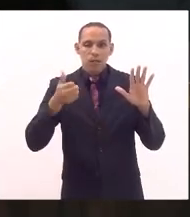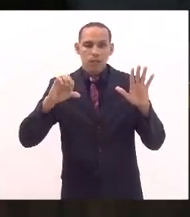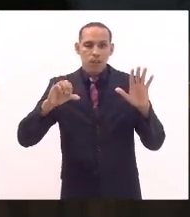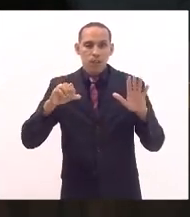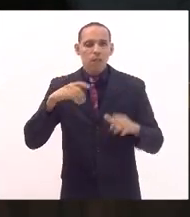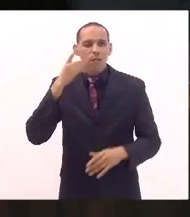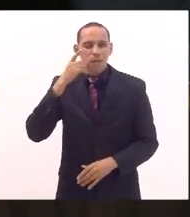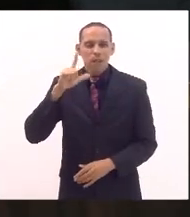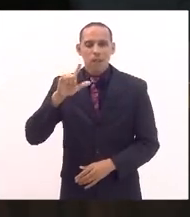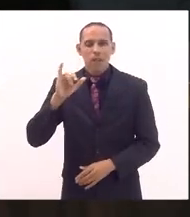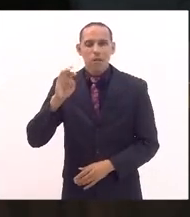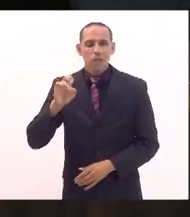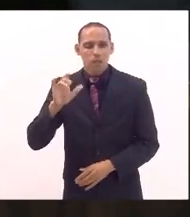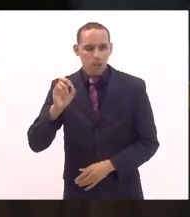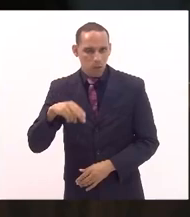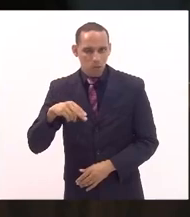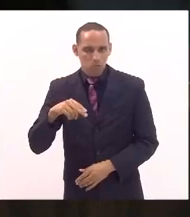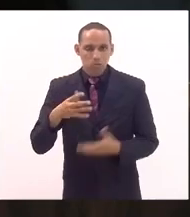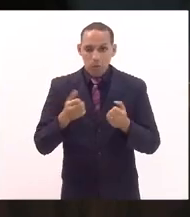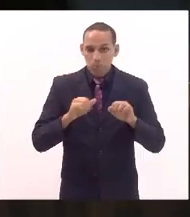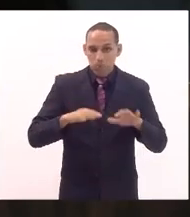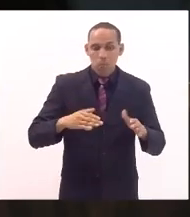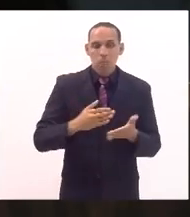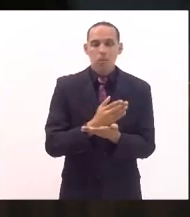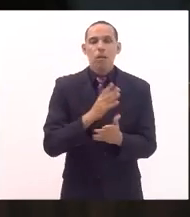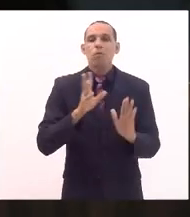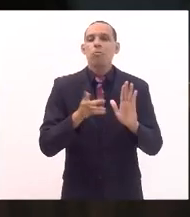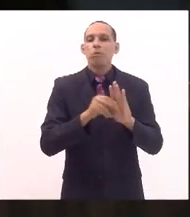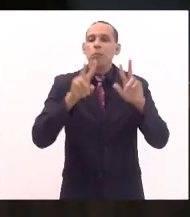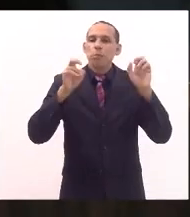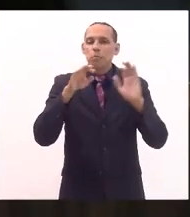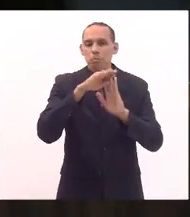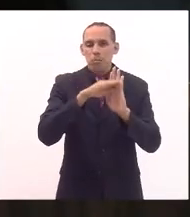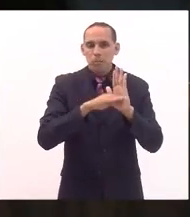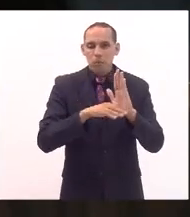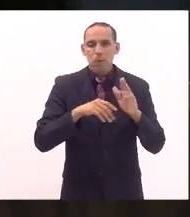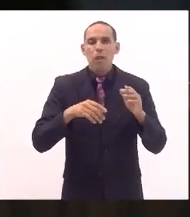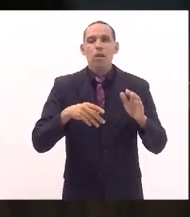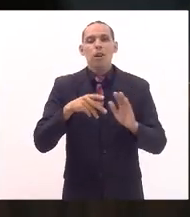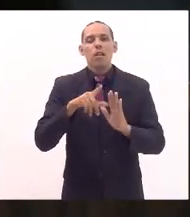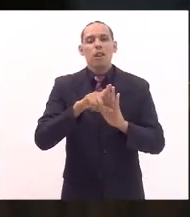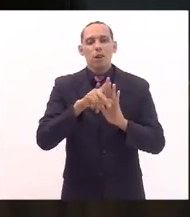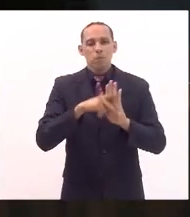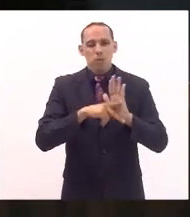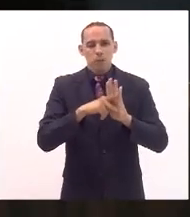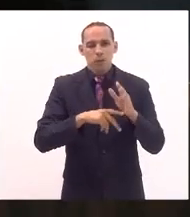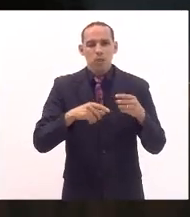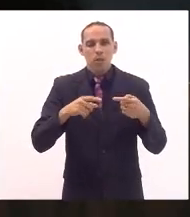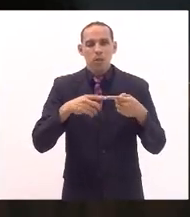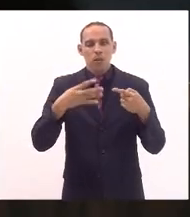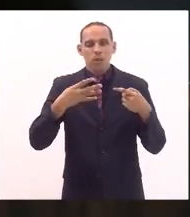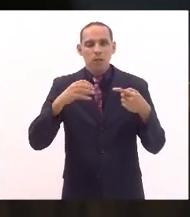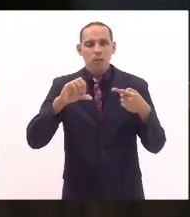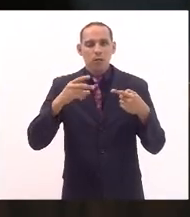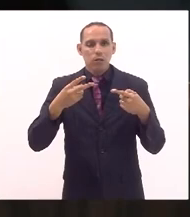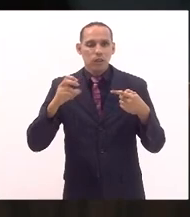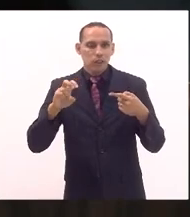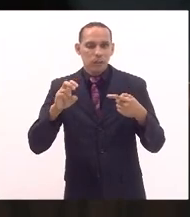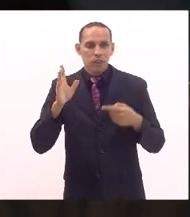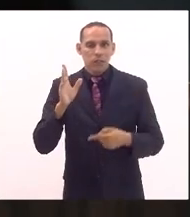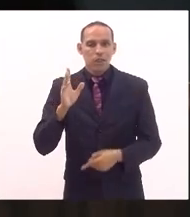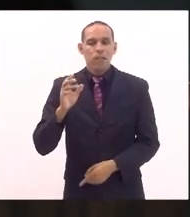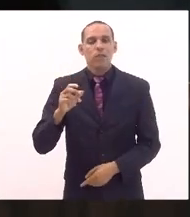a prova nós somos tão aprovado é que é inclusão na ordem do dia do projeto de lei nº 4925